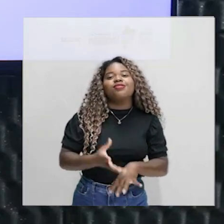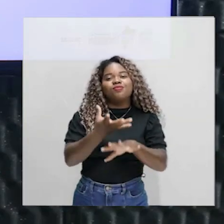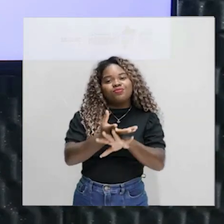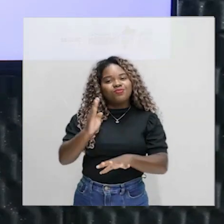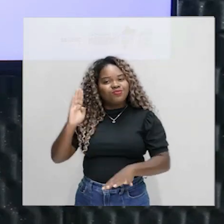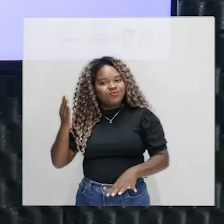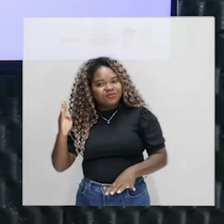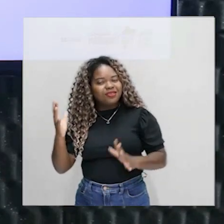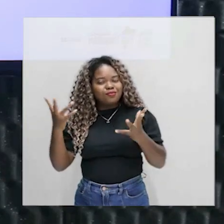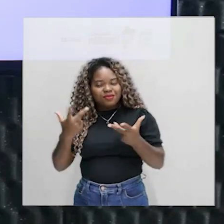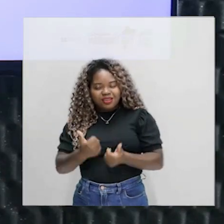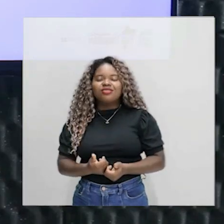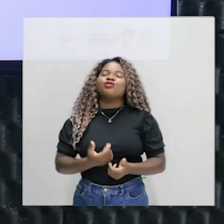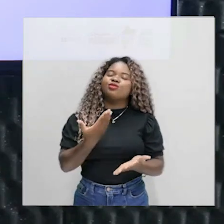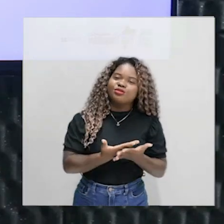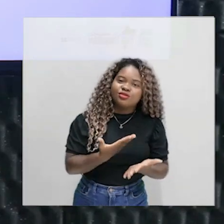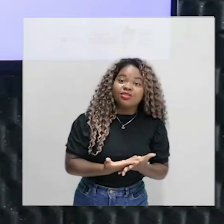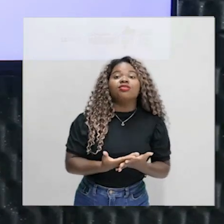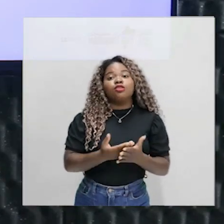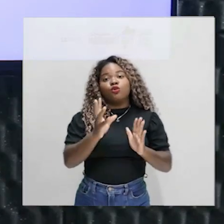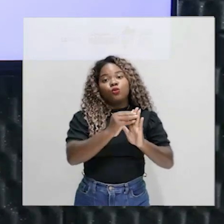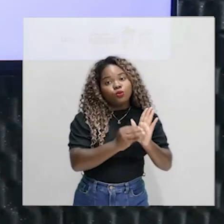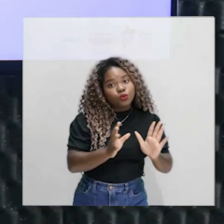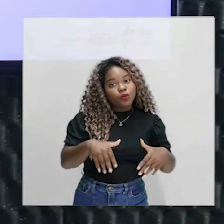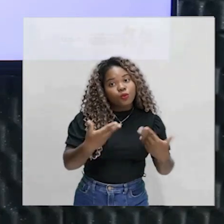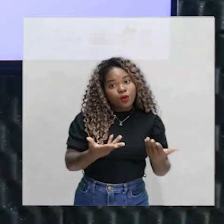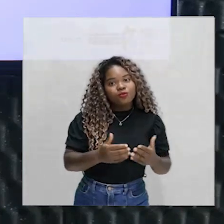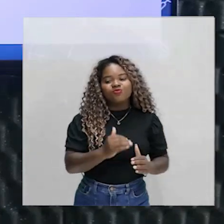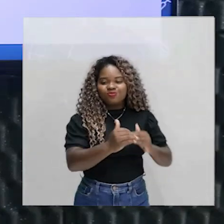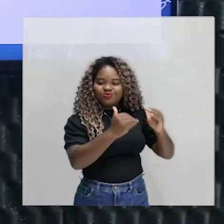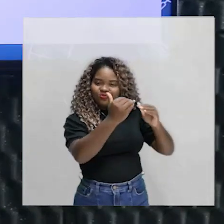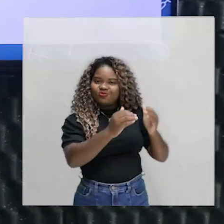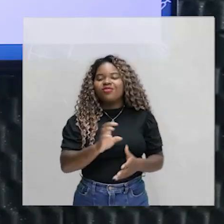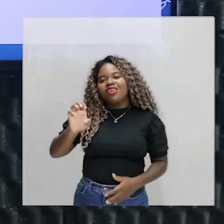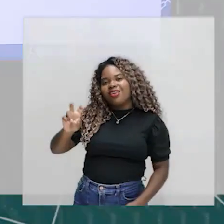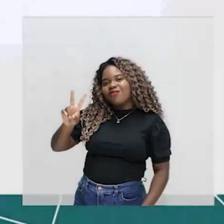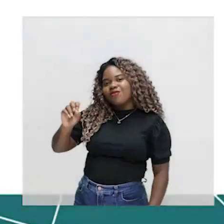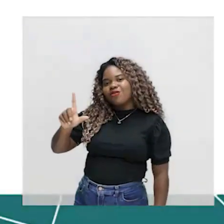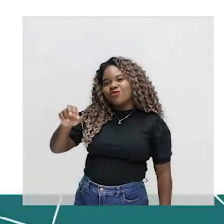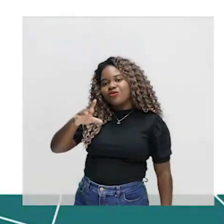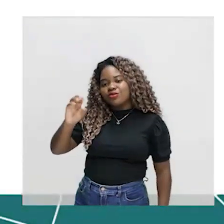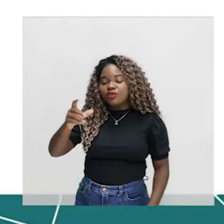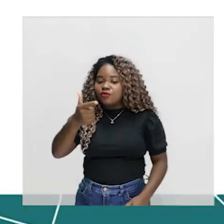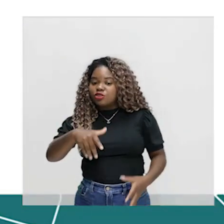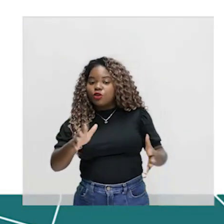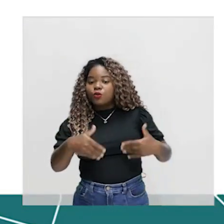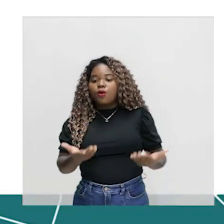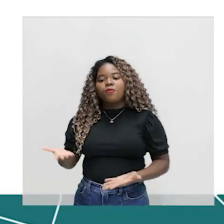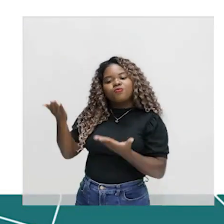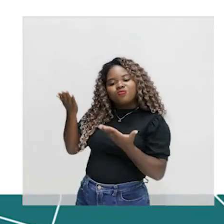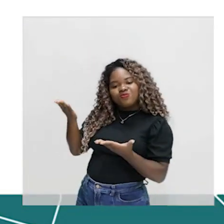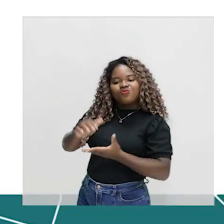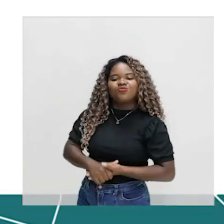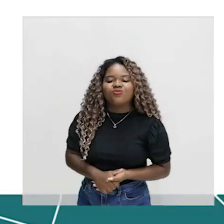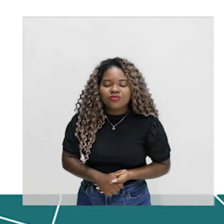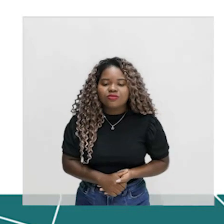e nós estamos estudando dentro da biologia a parte evolução tá e a gente vai dar continuidade ao ensino de evolução falar